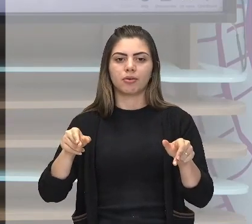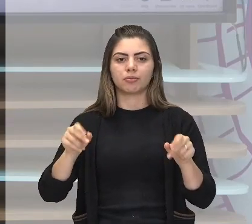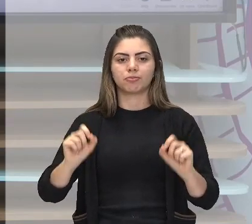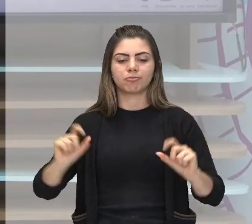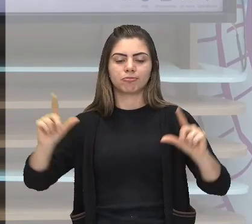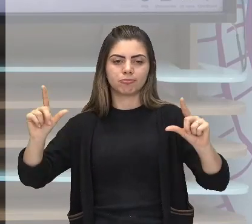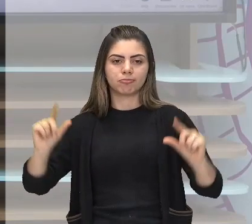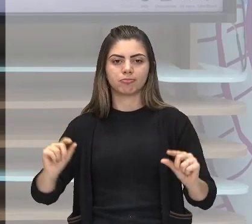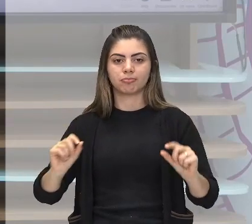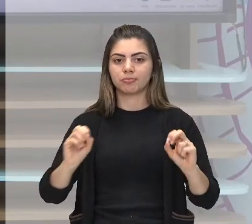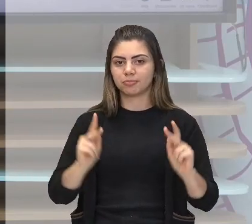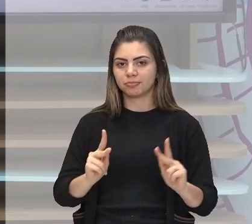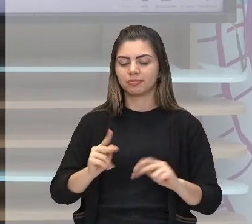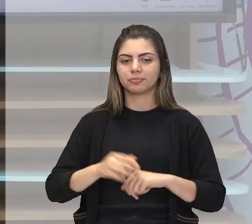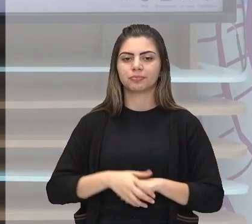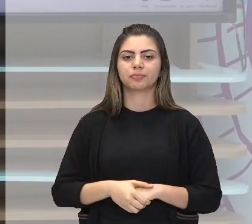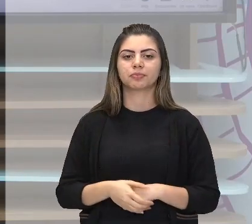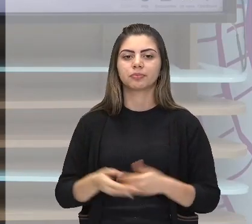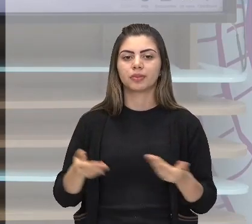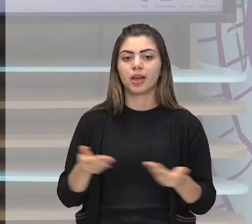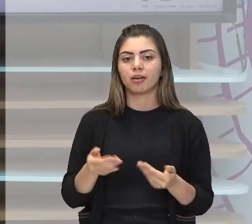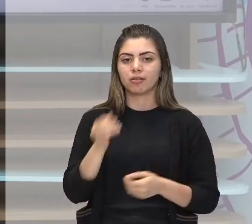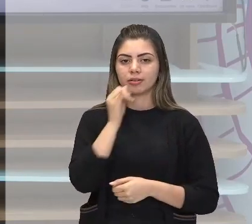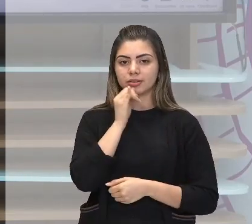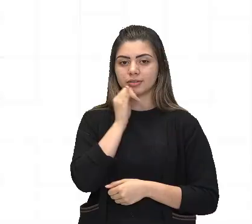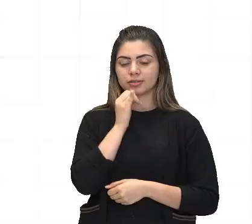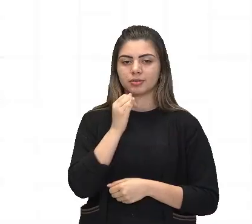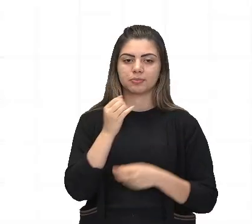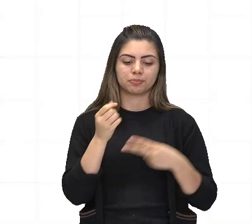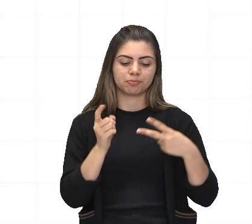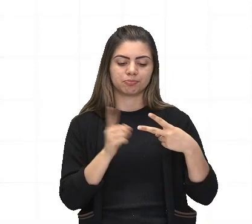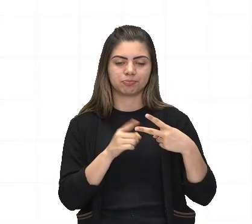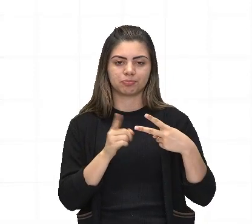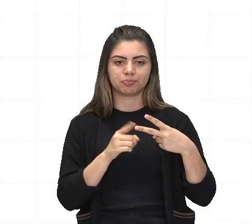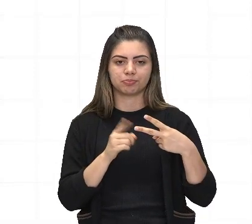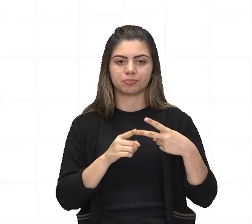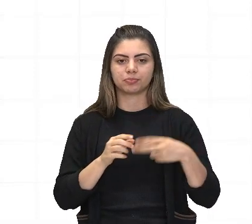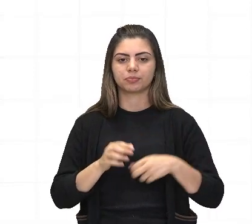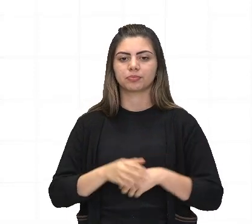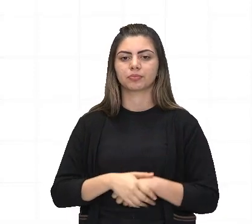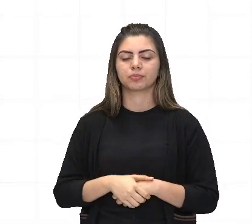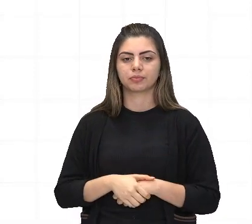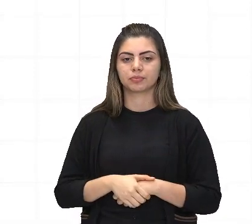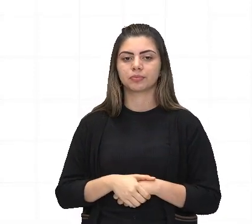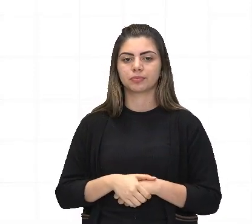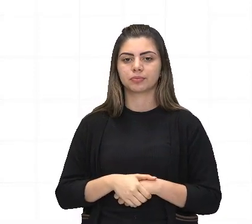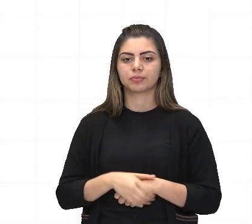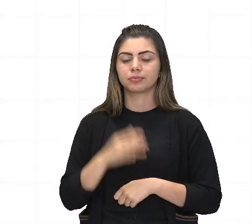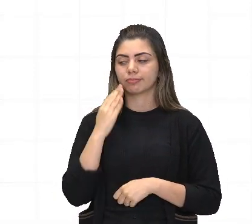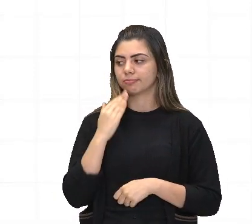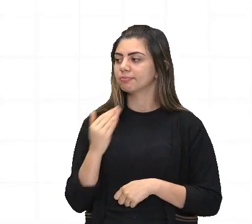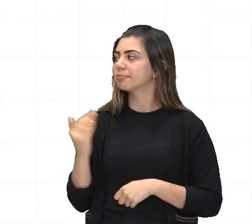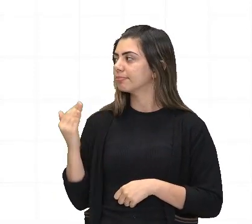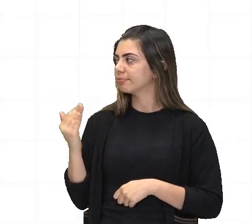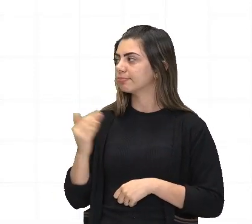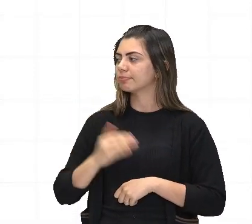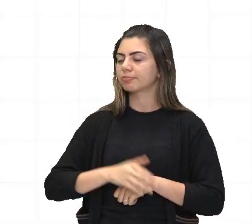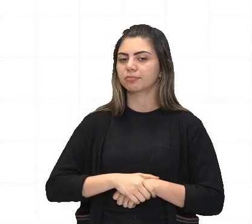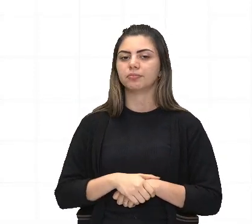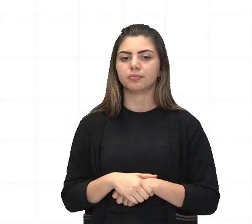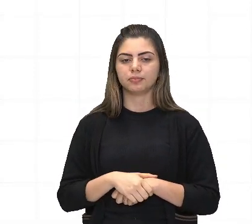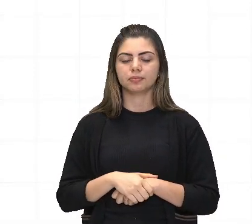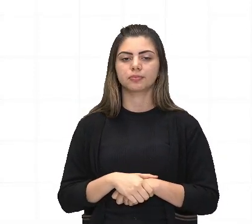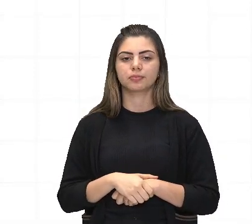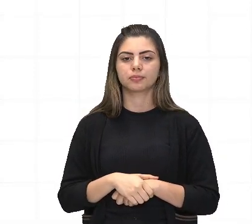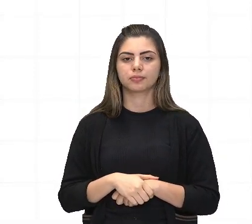proporcionais. Beleza? Vamos agora para o segundo exemplo. Olha, no segundo exemplo, ele diz o seguinte, olha,